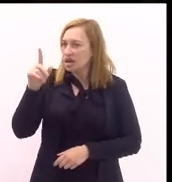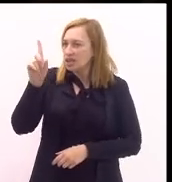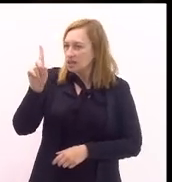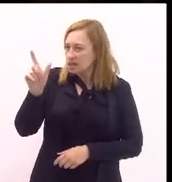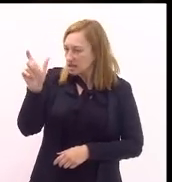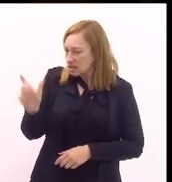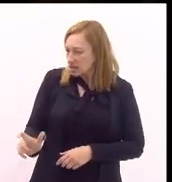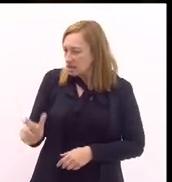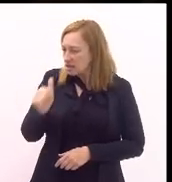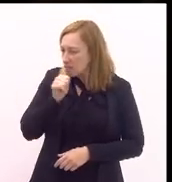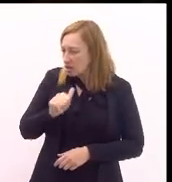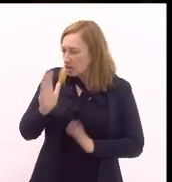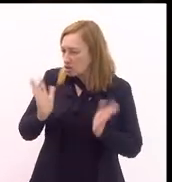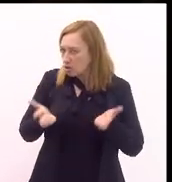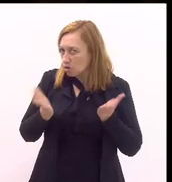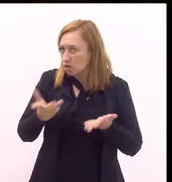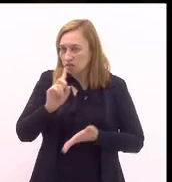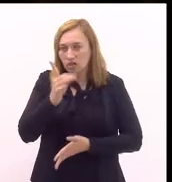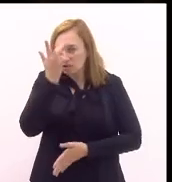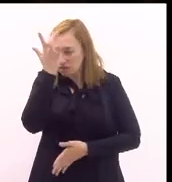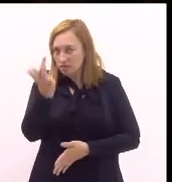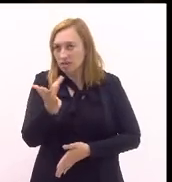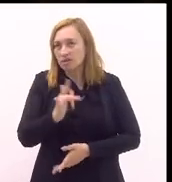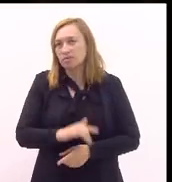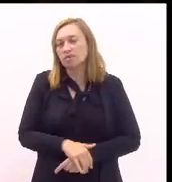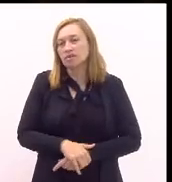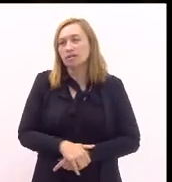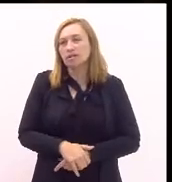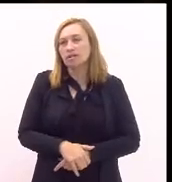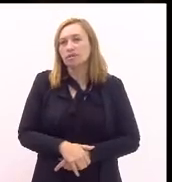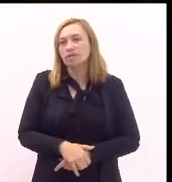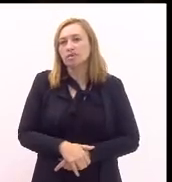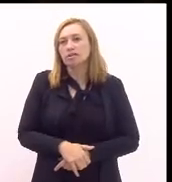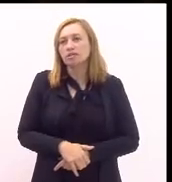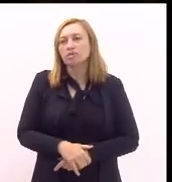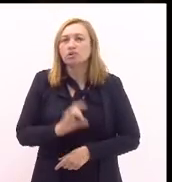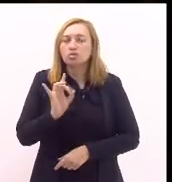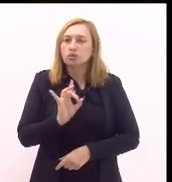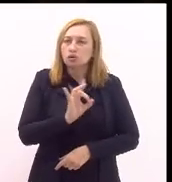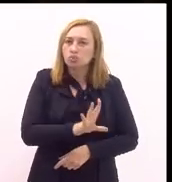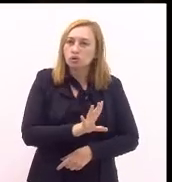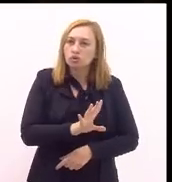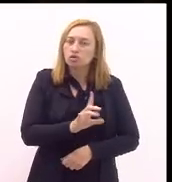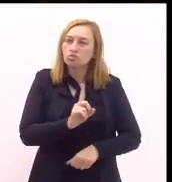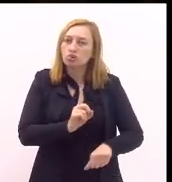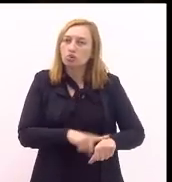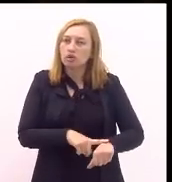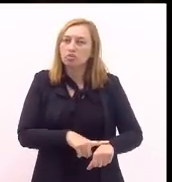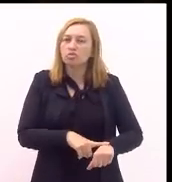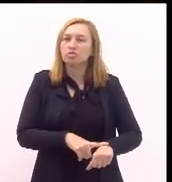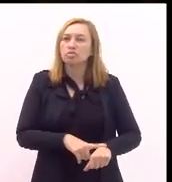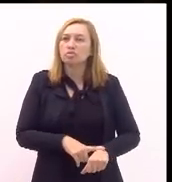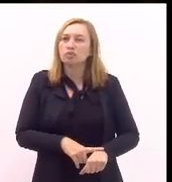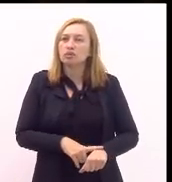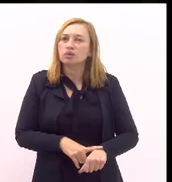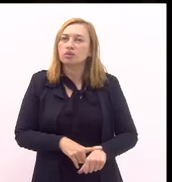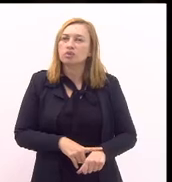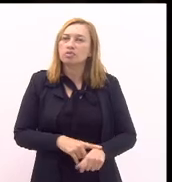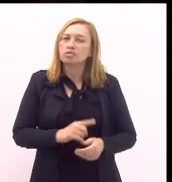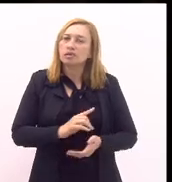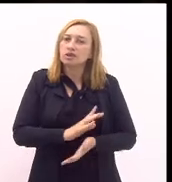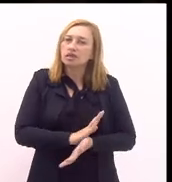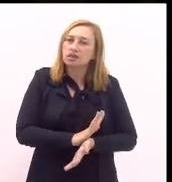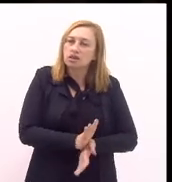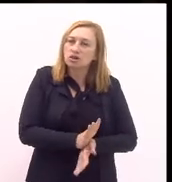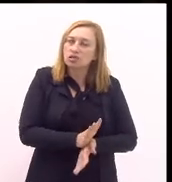hoje essa palavra que eu trago para vocês não vai ser fácil e a gente tá no último Sprint final para gente